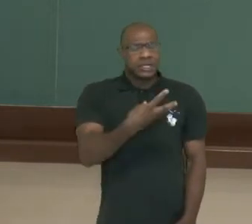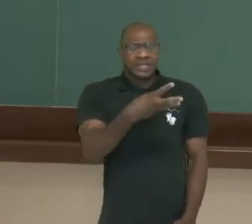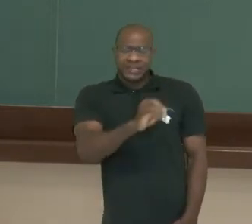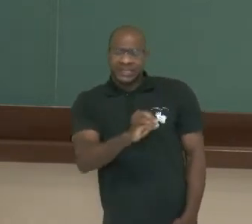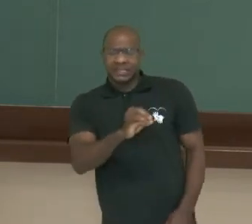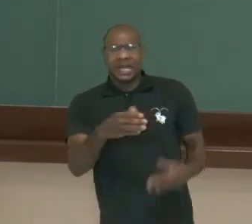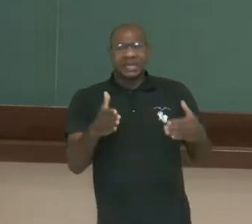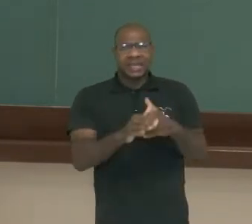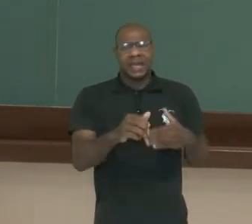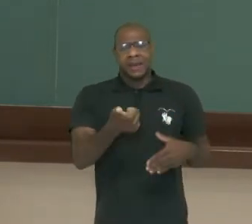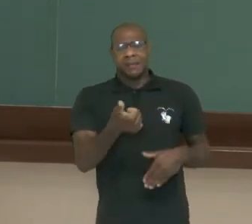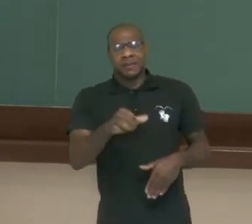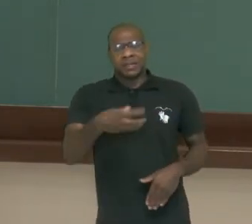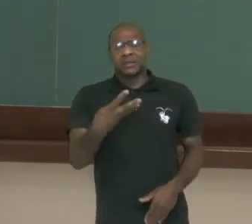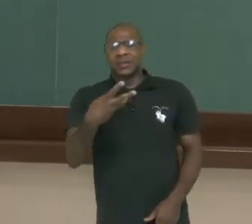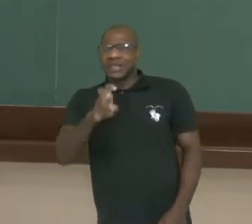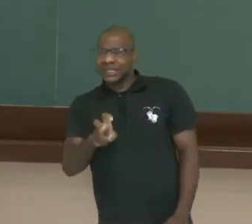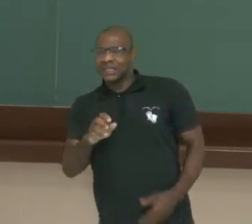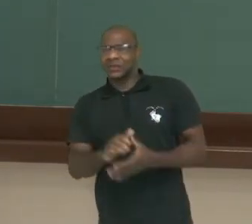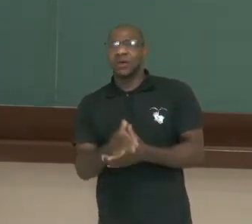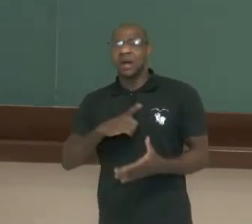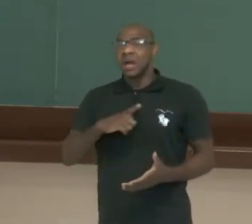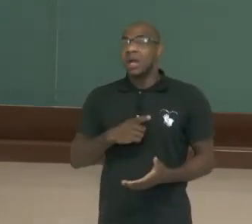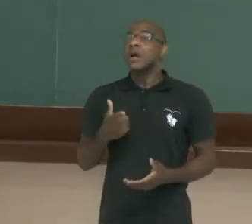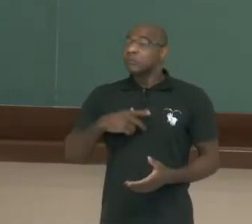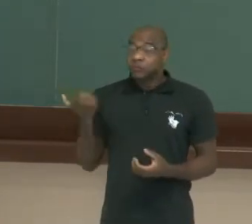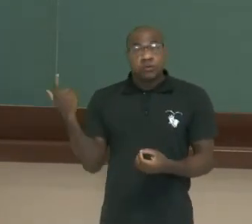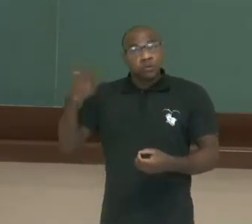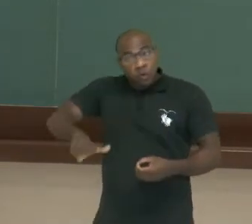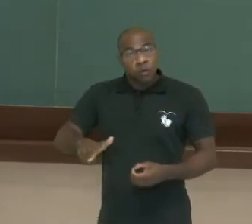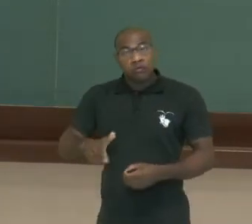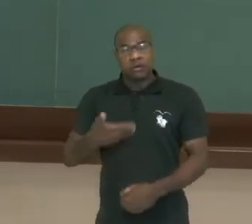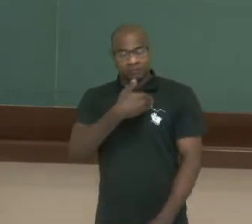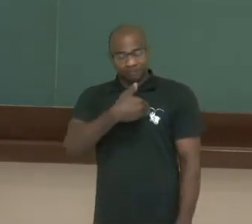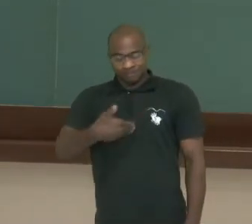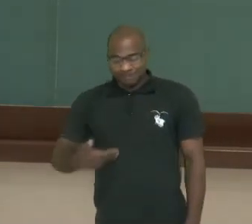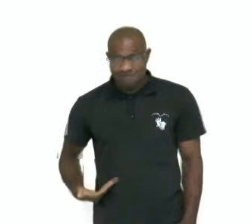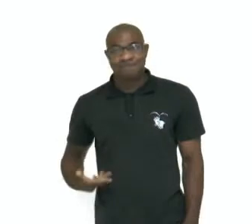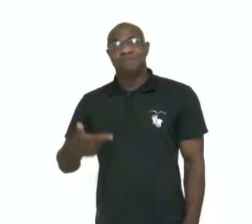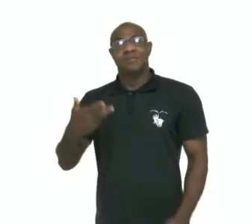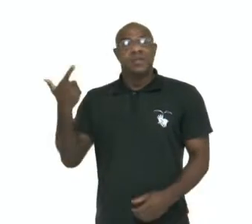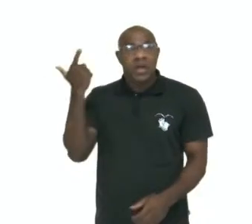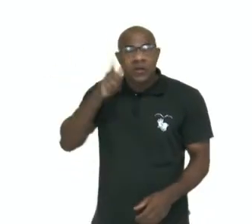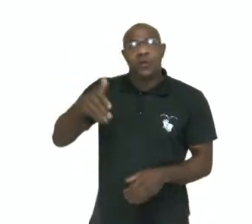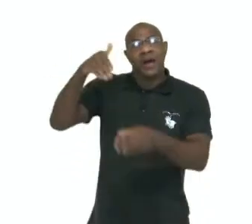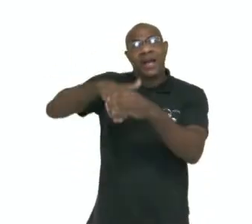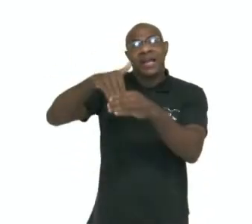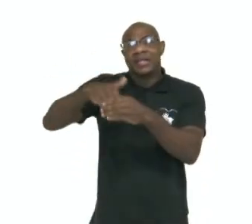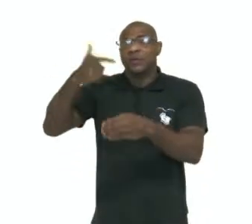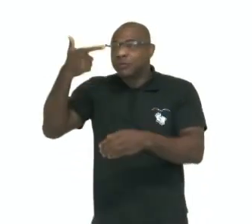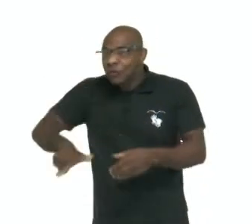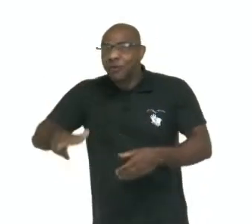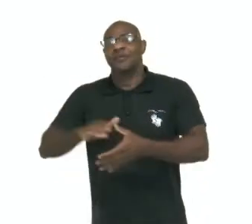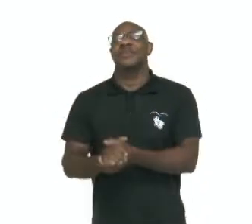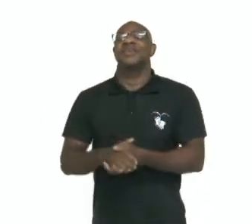e 1945, foi candidato a presidente novamente nas eleições de